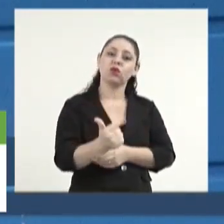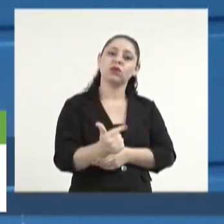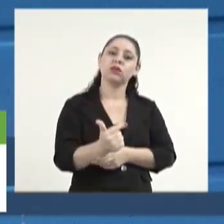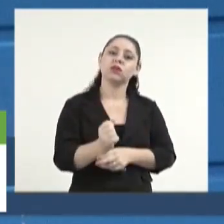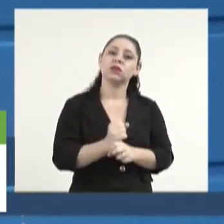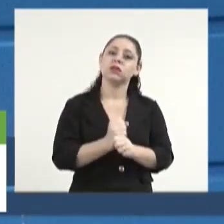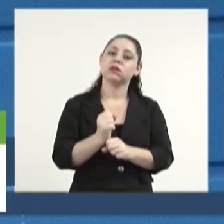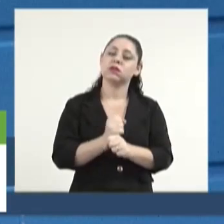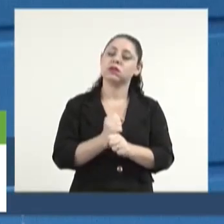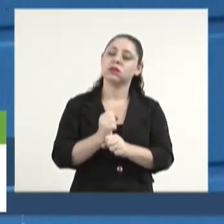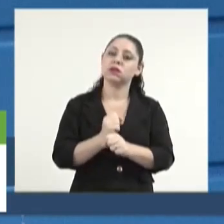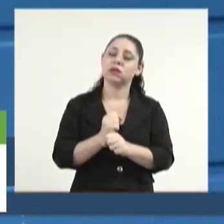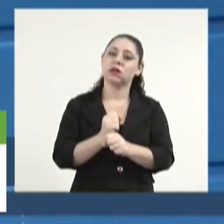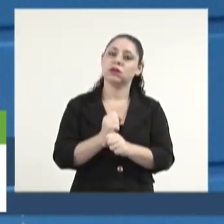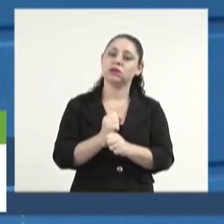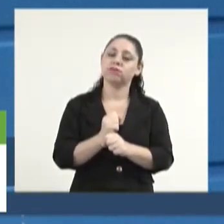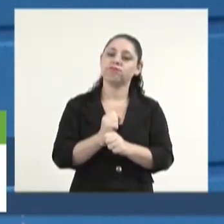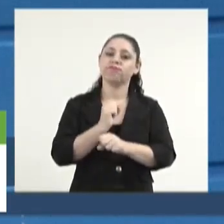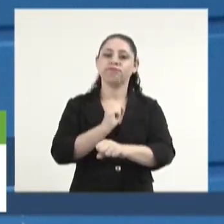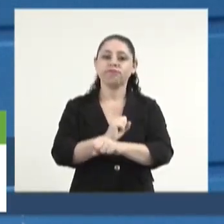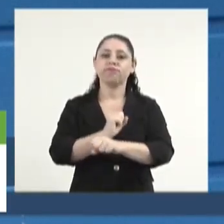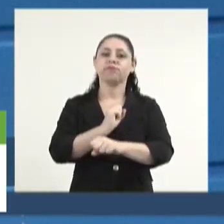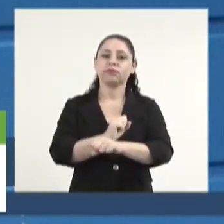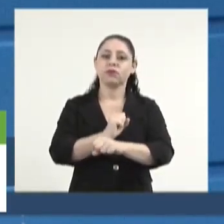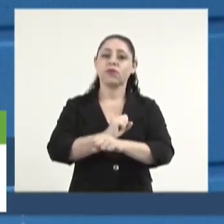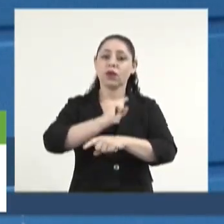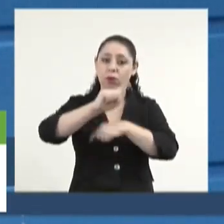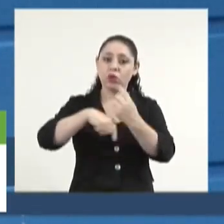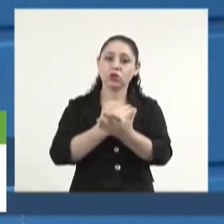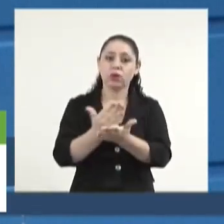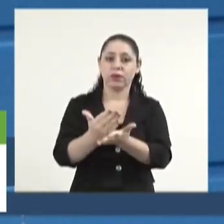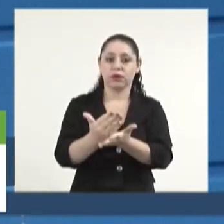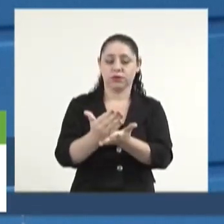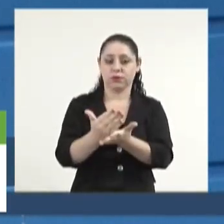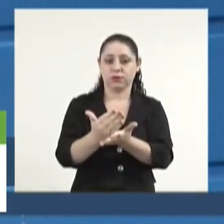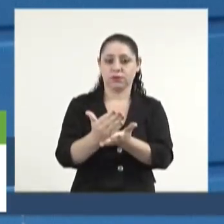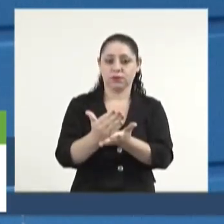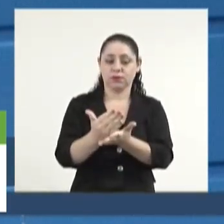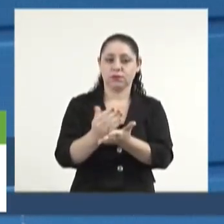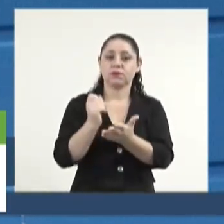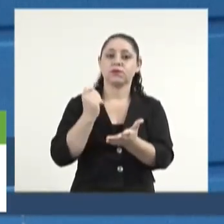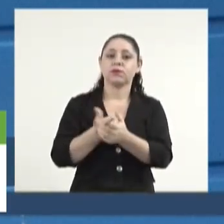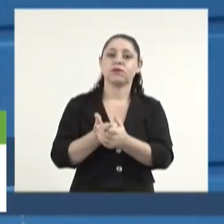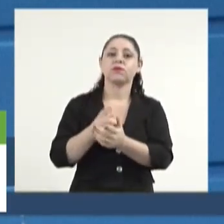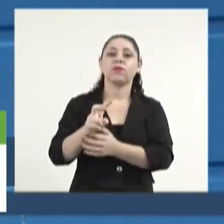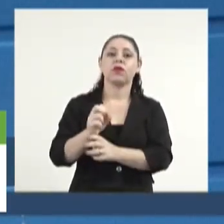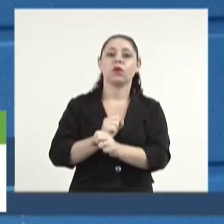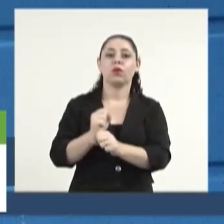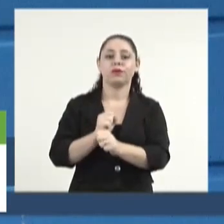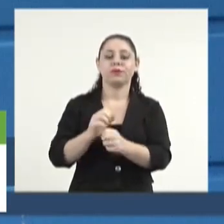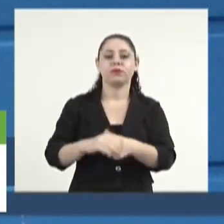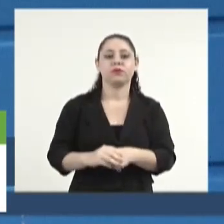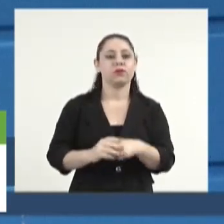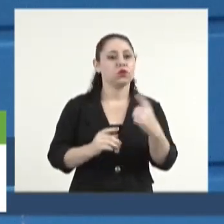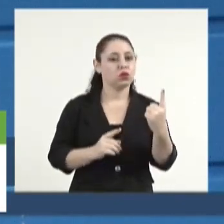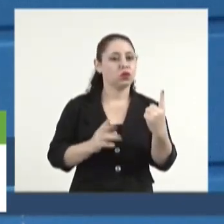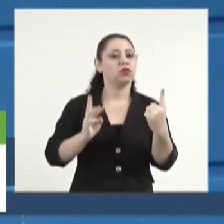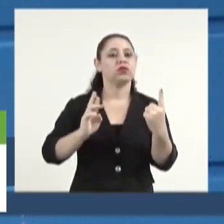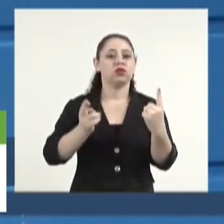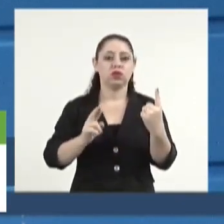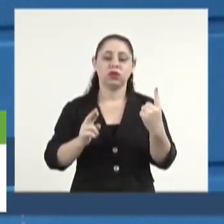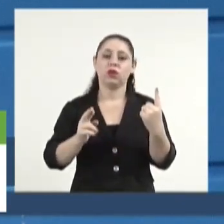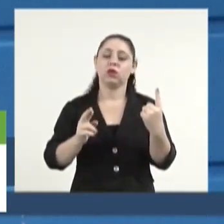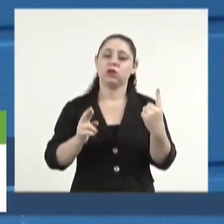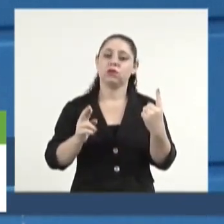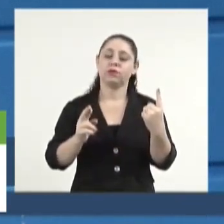de carência e 5 anos para pagar, com a possibilidade, aí são dois dinheiros que eles estão vendo. Um recurso